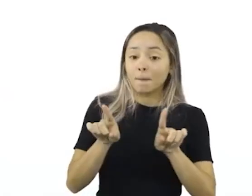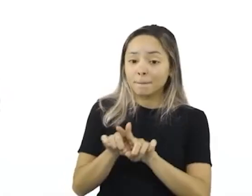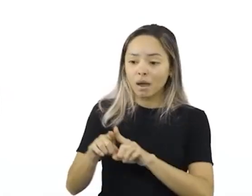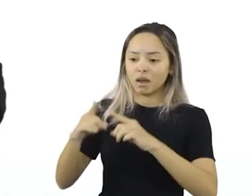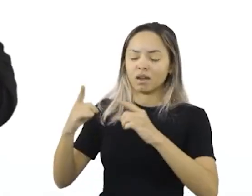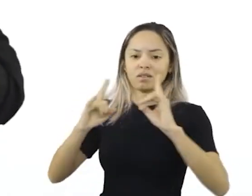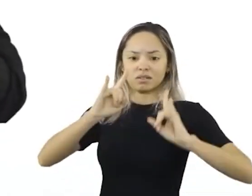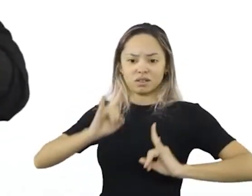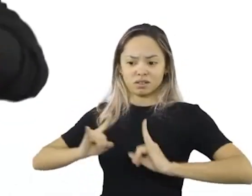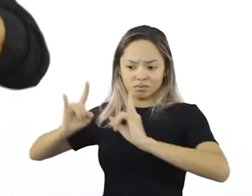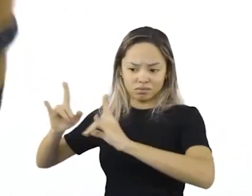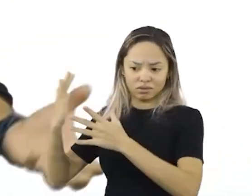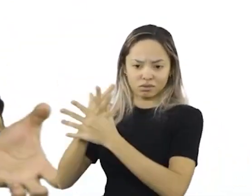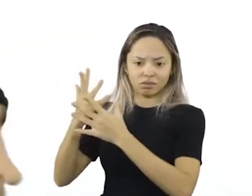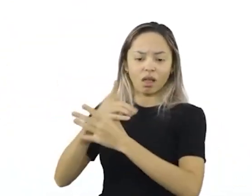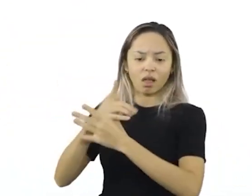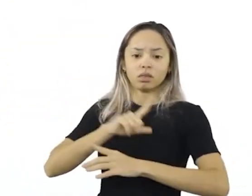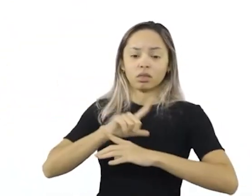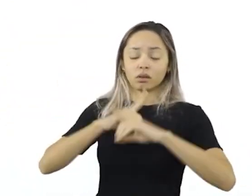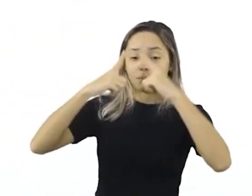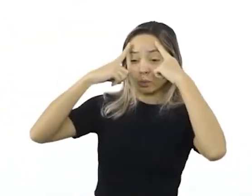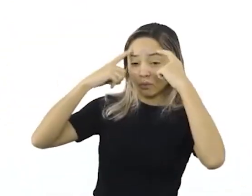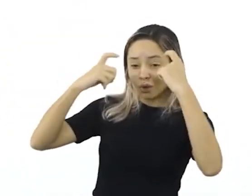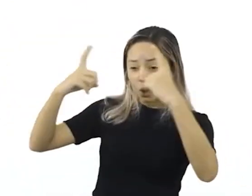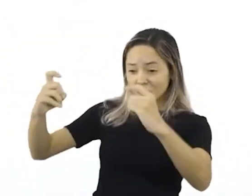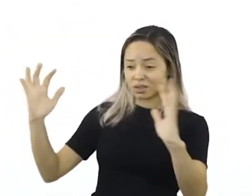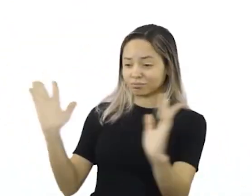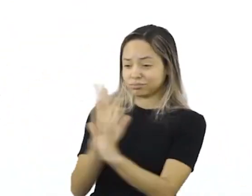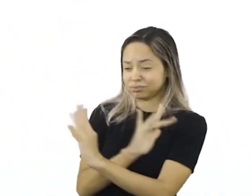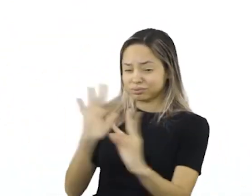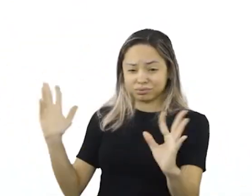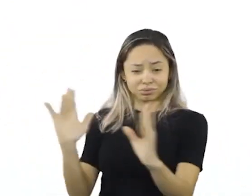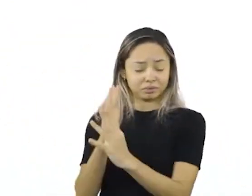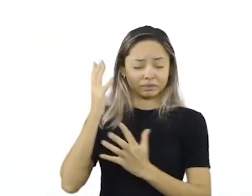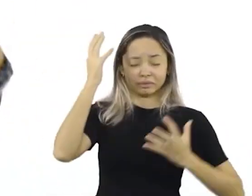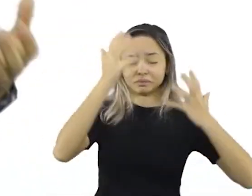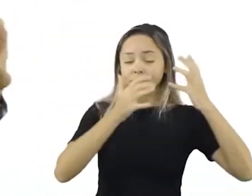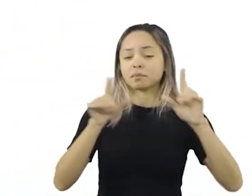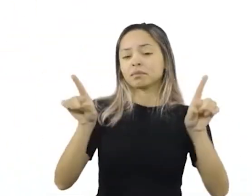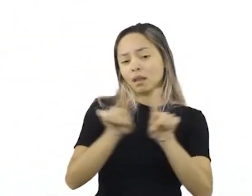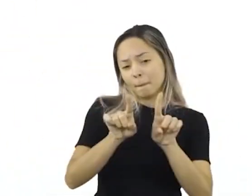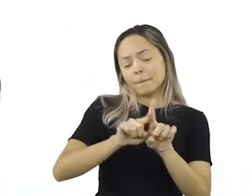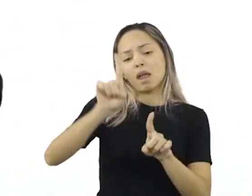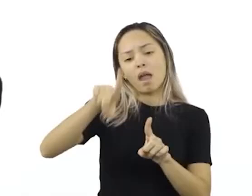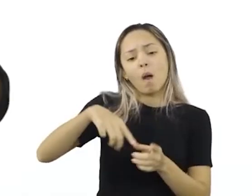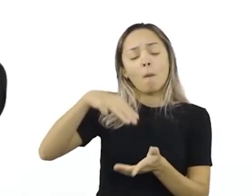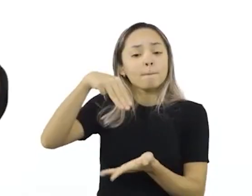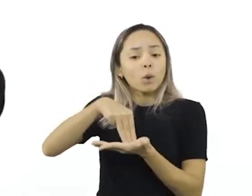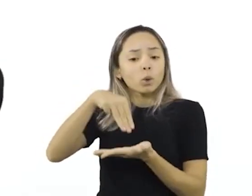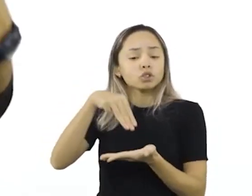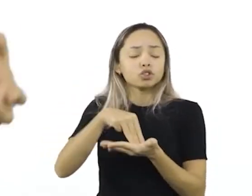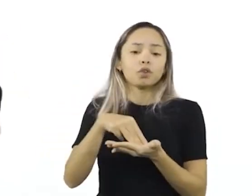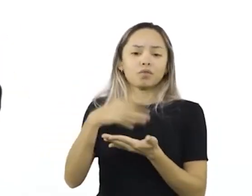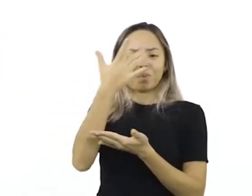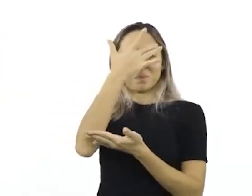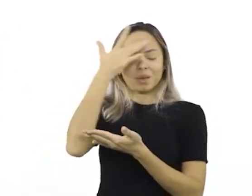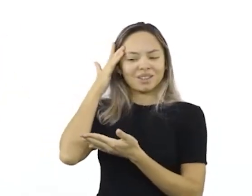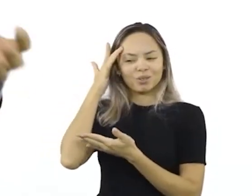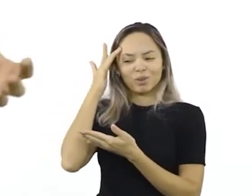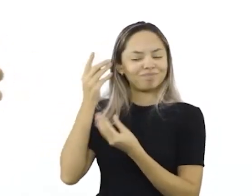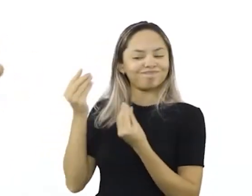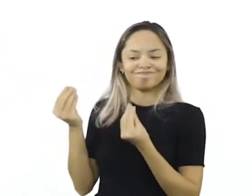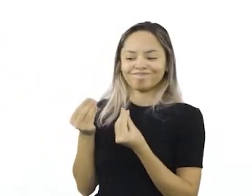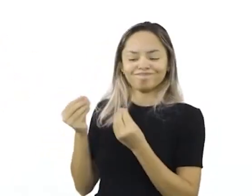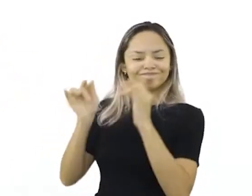grandes cidades, a própria agitação das grandes cidades é uma condição que acaba sendo um incentivo para que